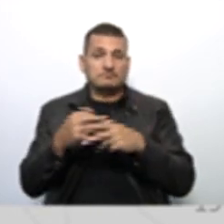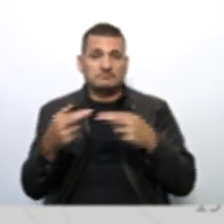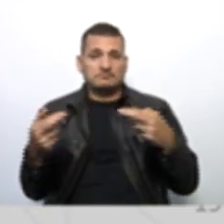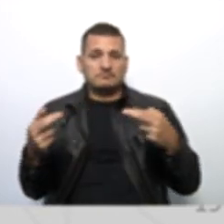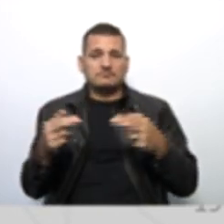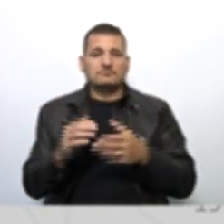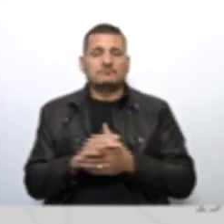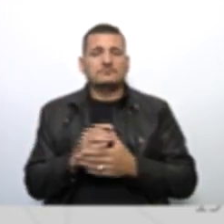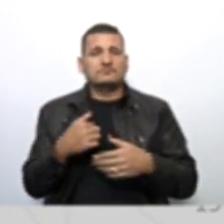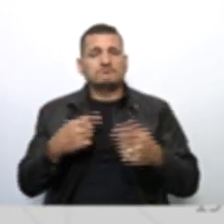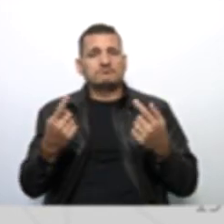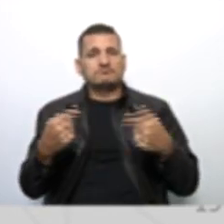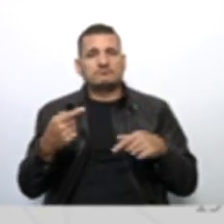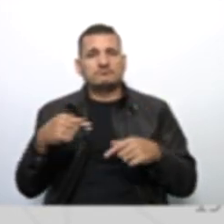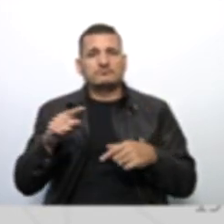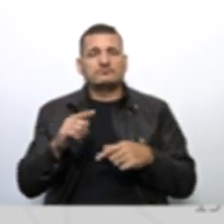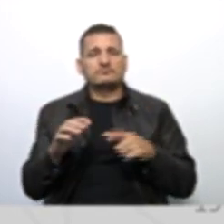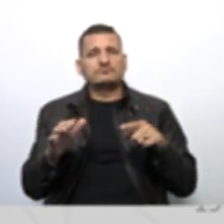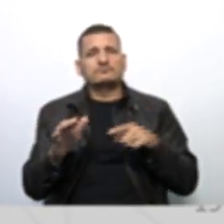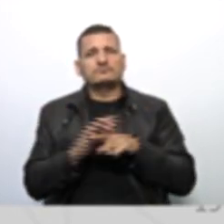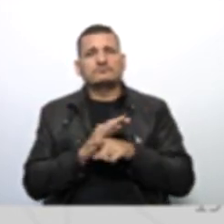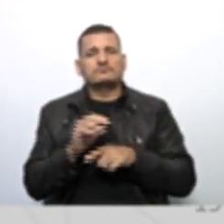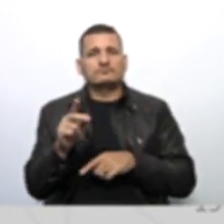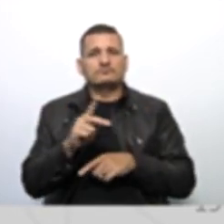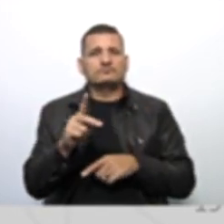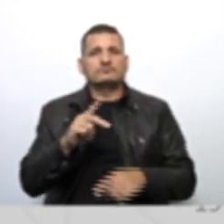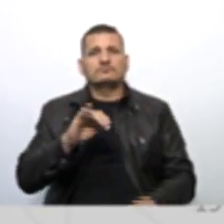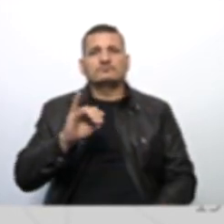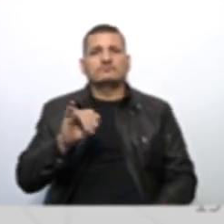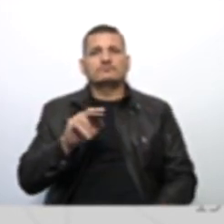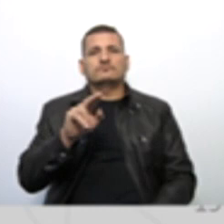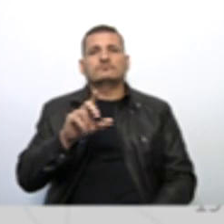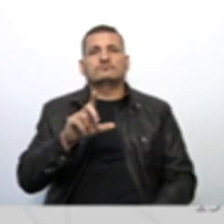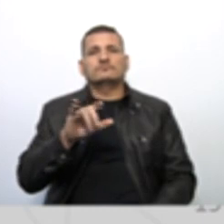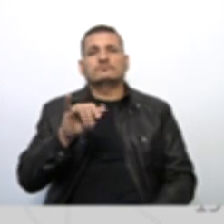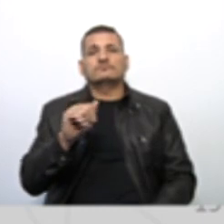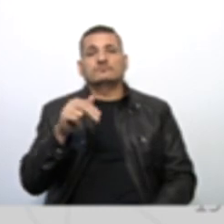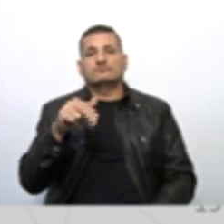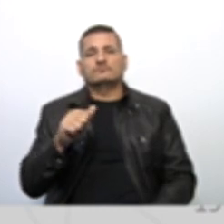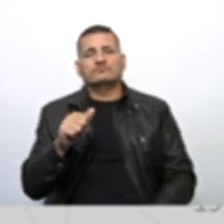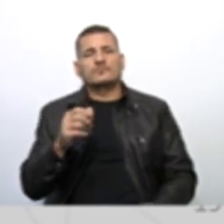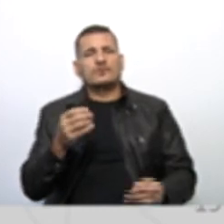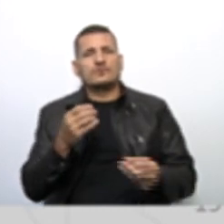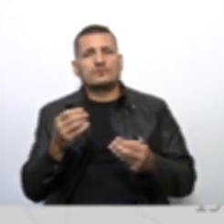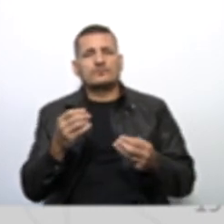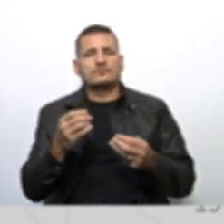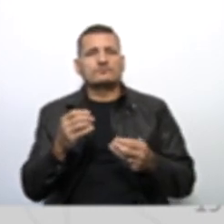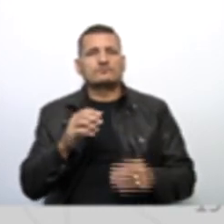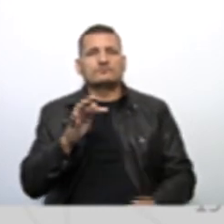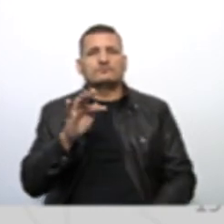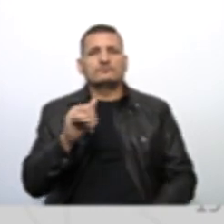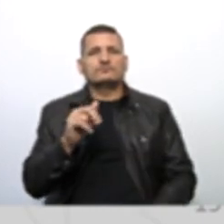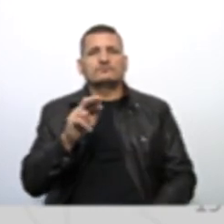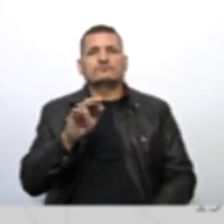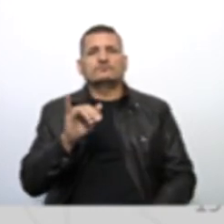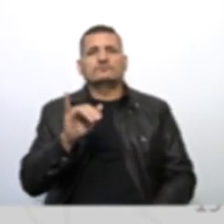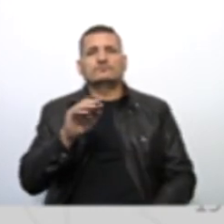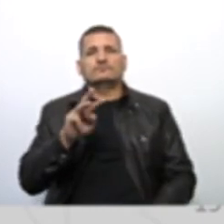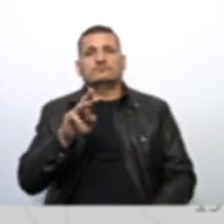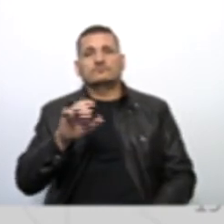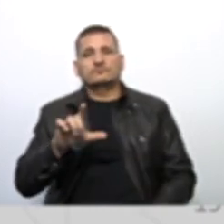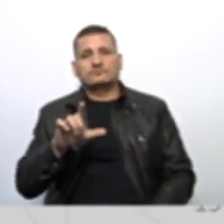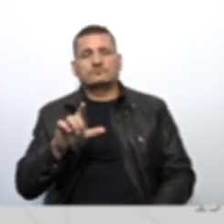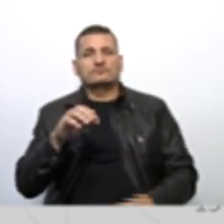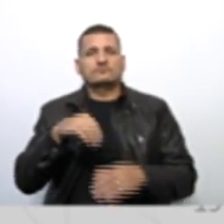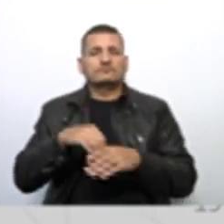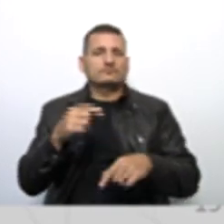deixo o desafio para que vocês possam perguntar para a professora Juliana, na próxima aula, como que o Firewall pode ser implementado dentro de uma política de segurança da informação